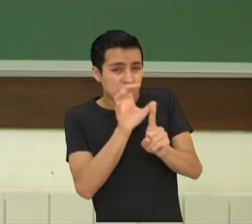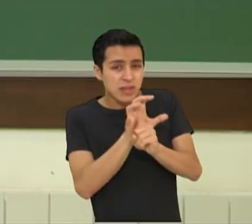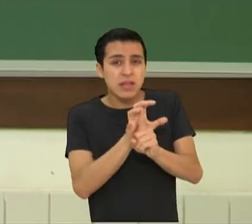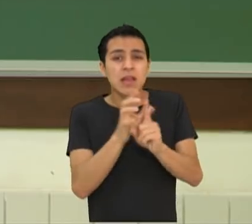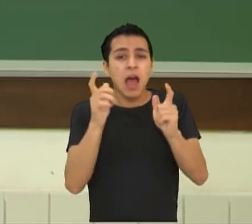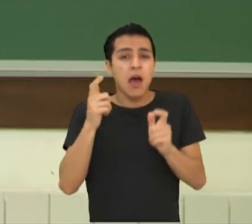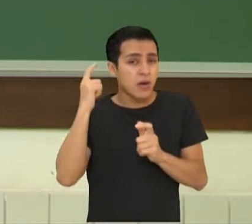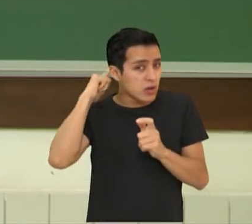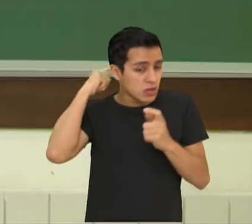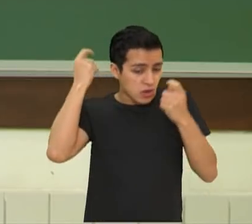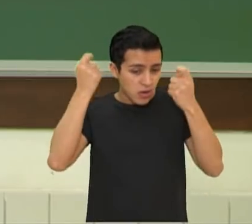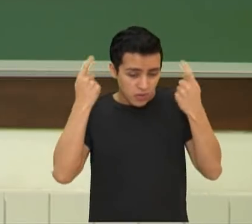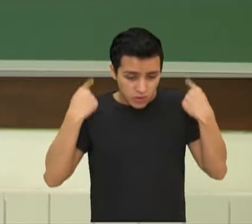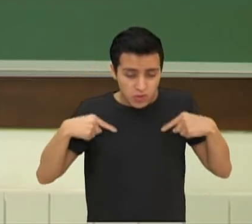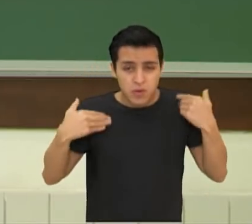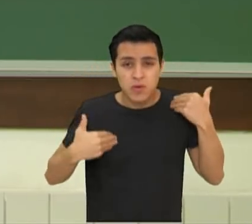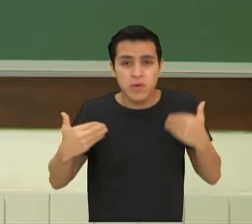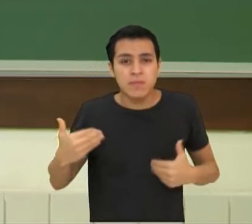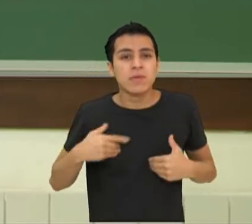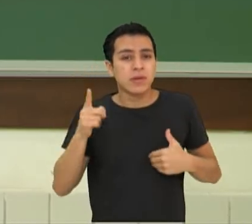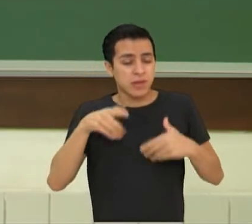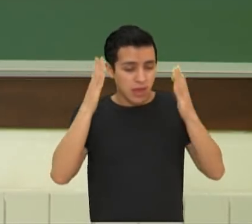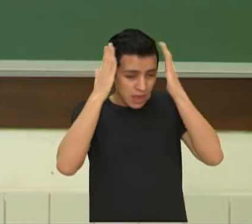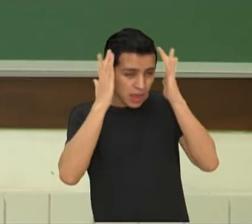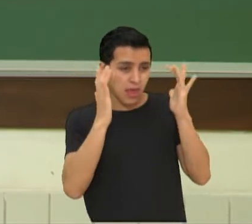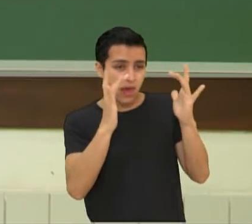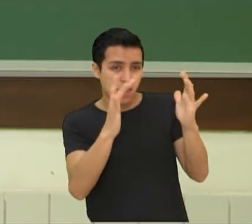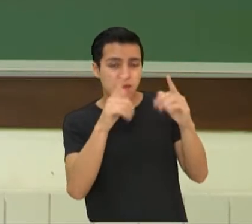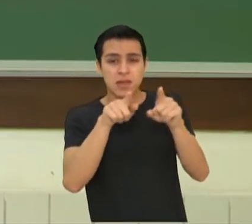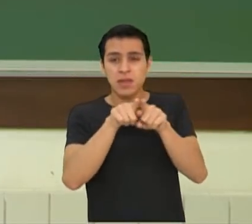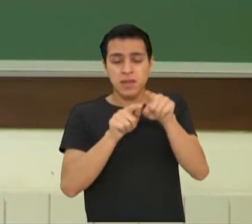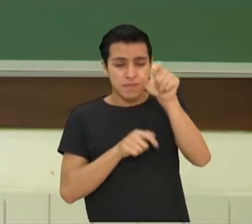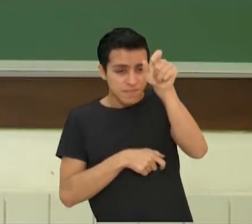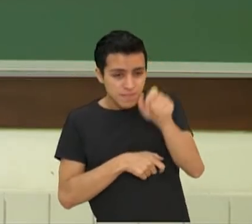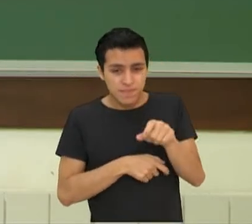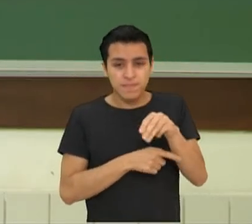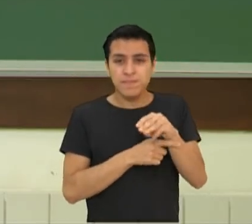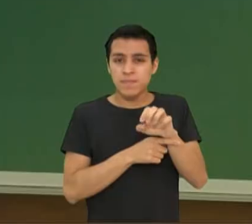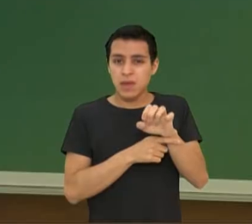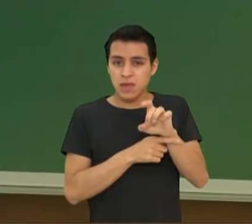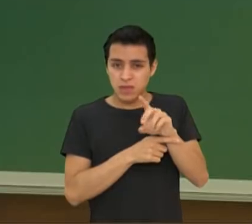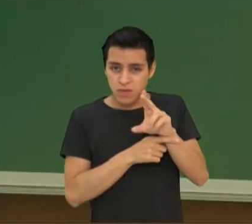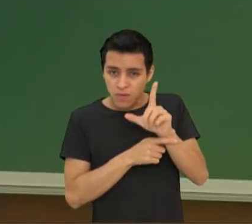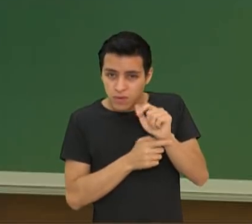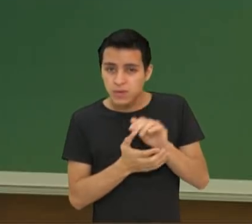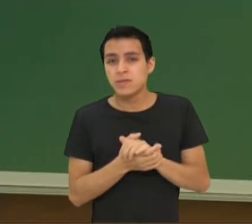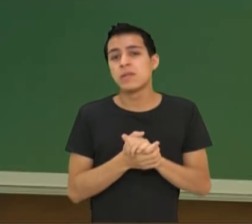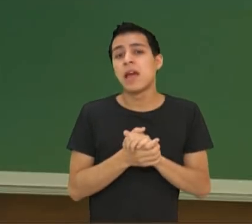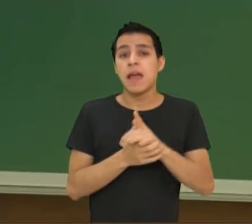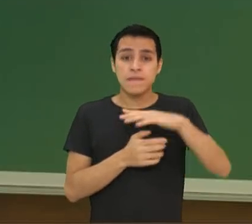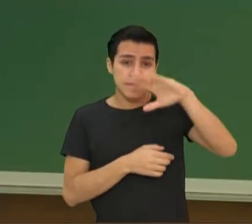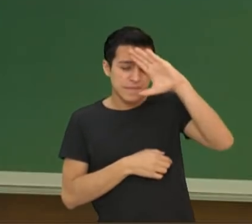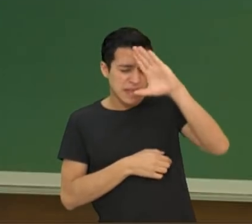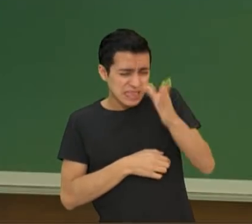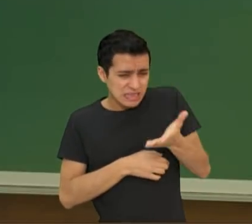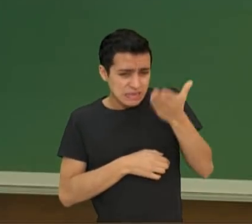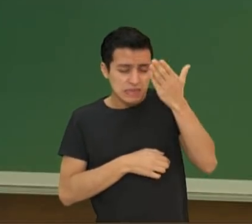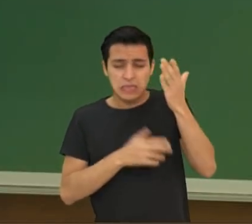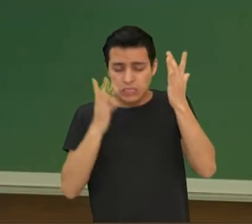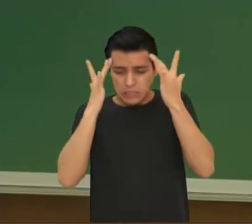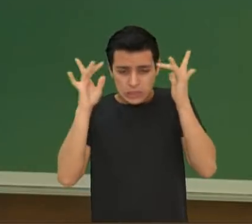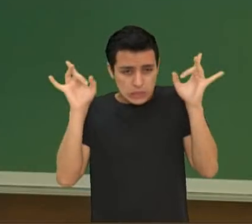de comando do corpo, que é o cérebro e a medula. Ela leva a uma febre alta, dor